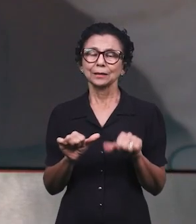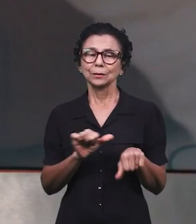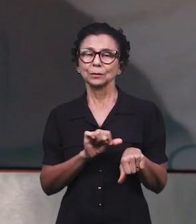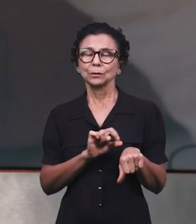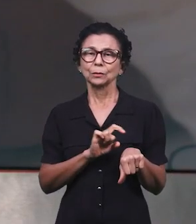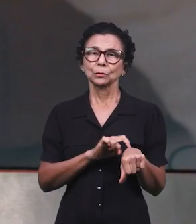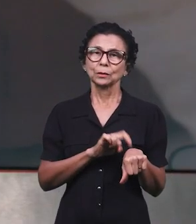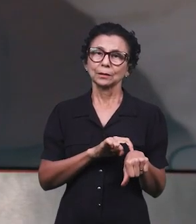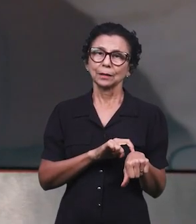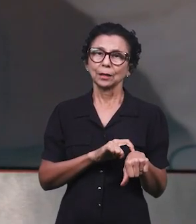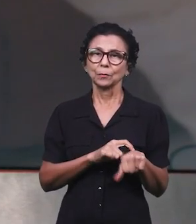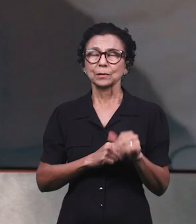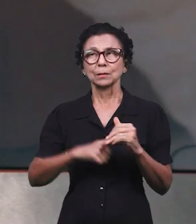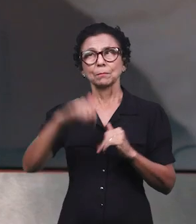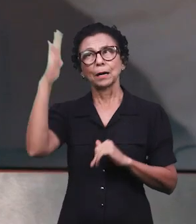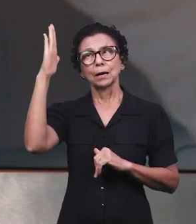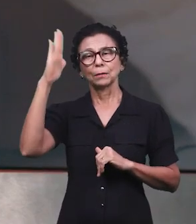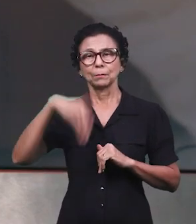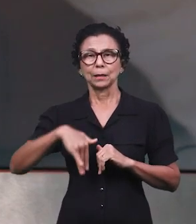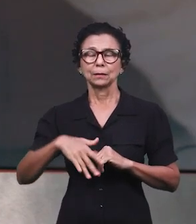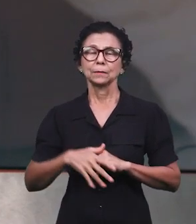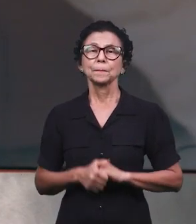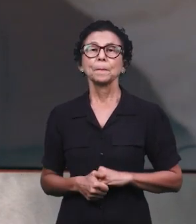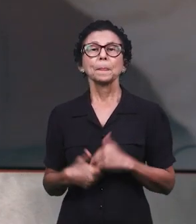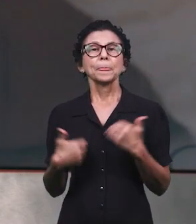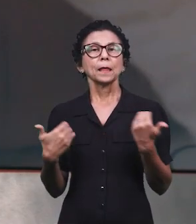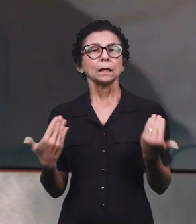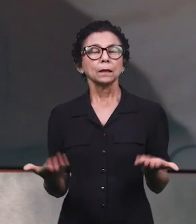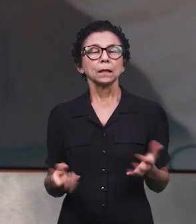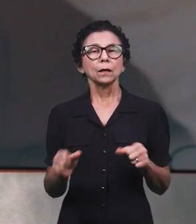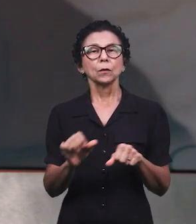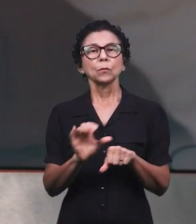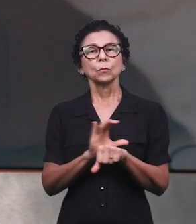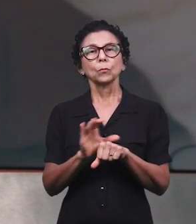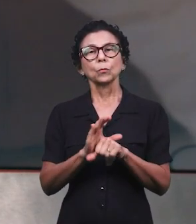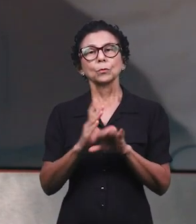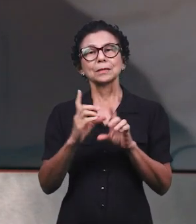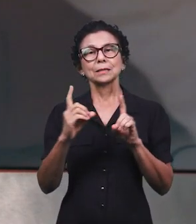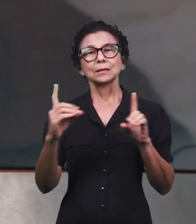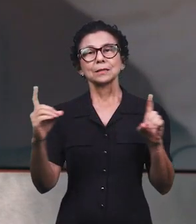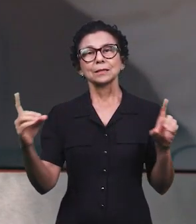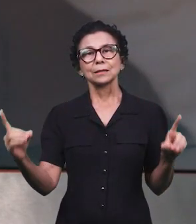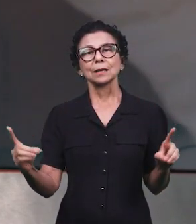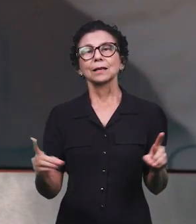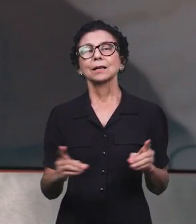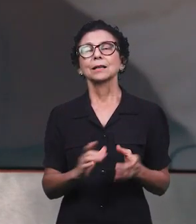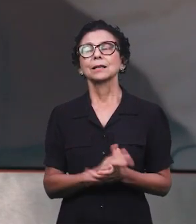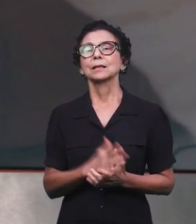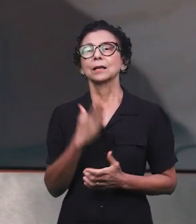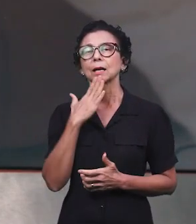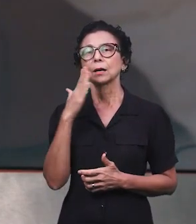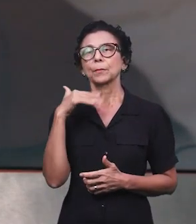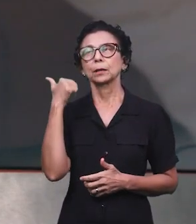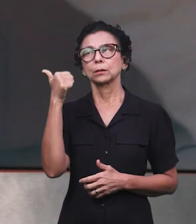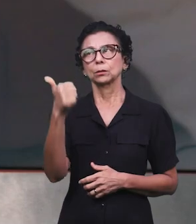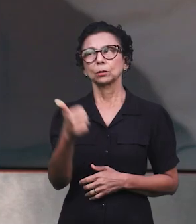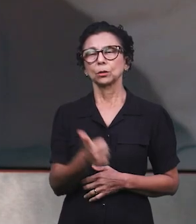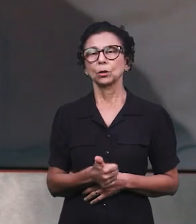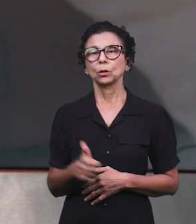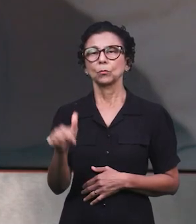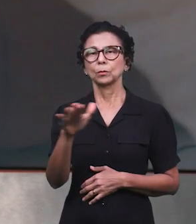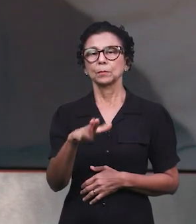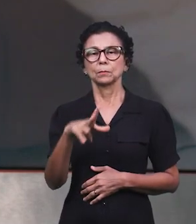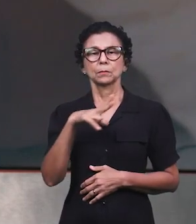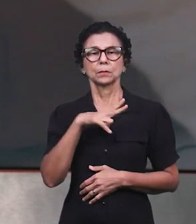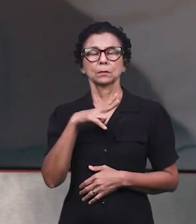ponto, a plataforma online, o curso à distância, vai te dar um ambiente mais personalizado. Um ambiente ali que,